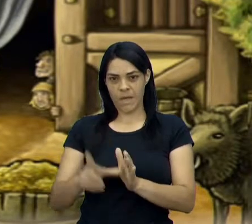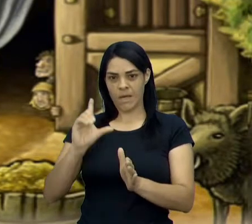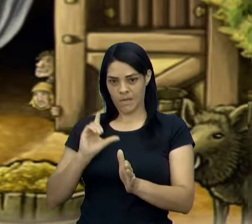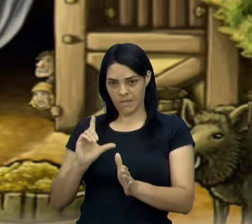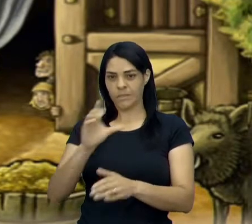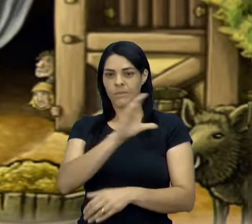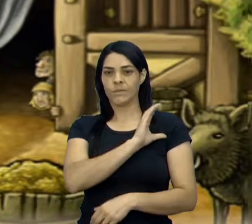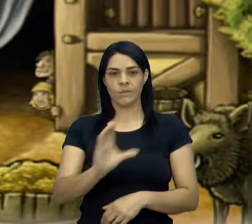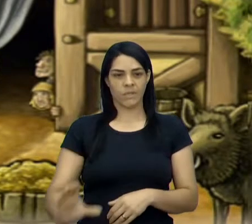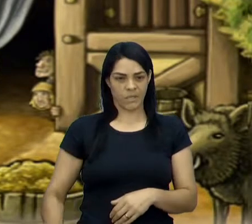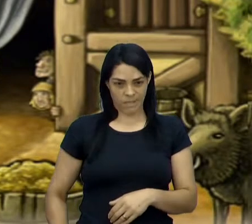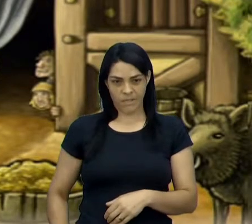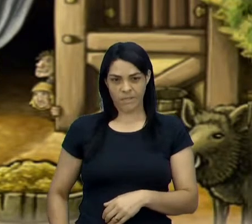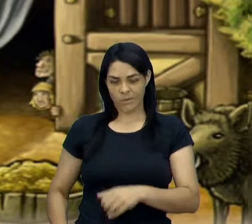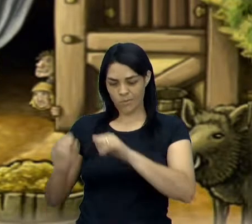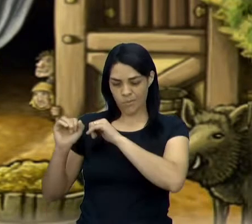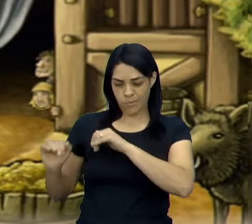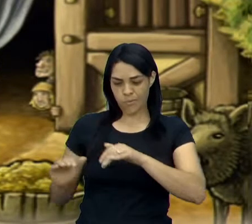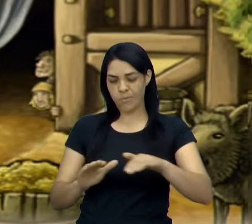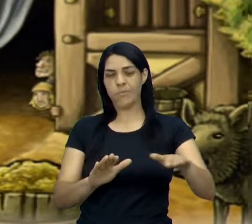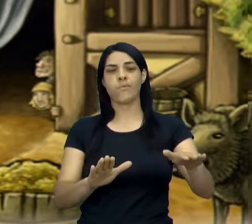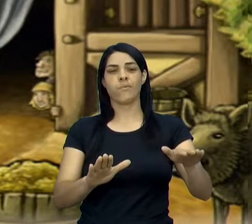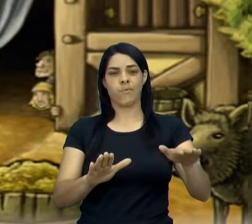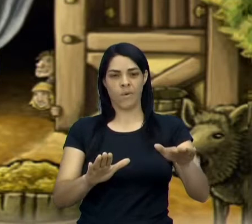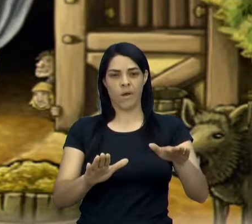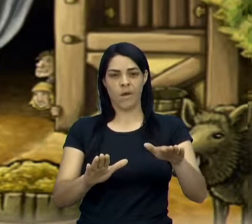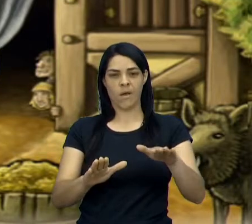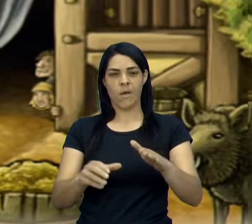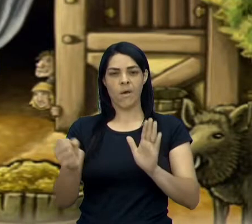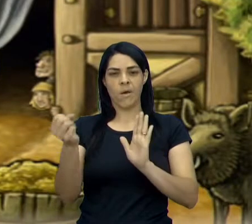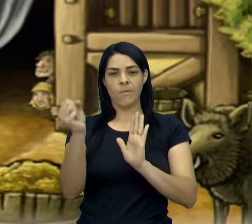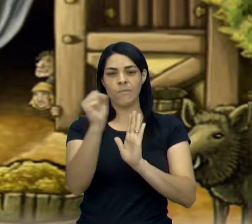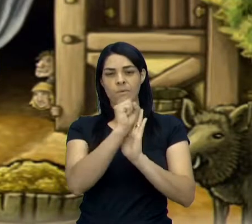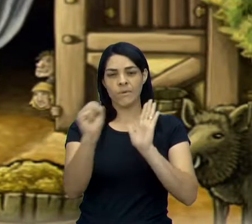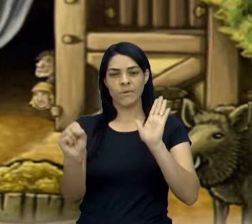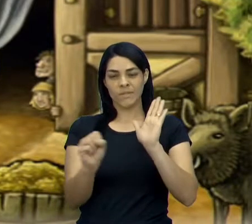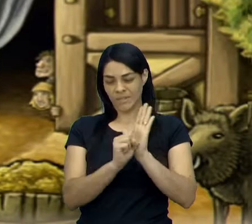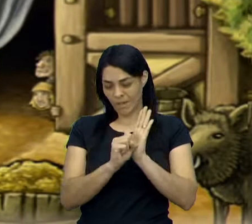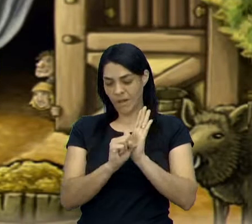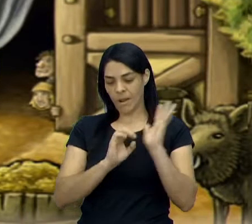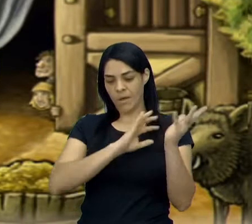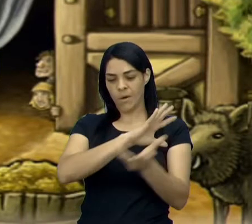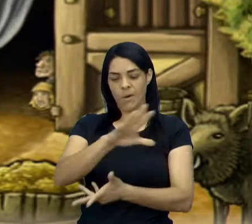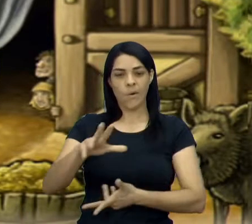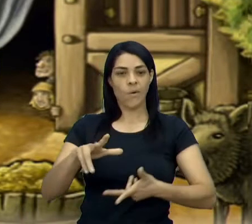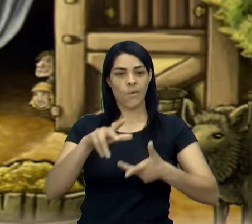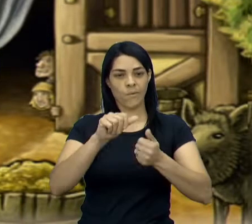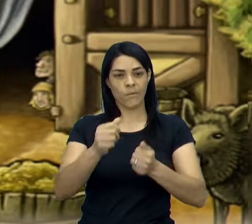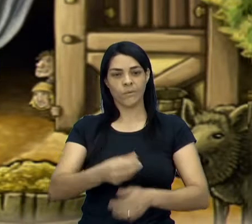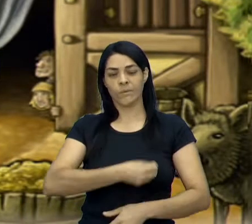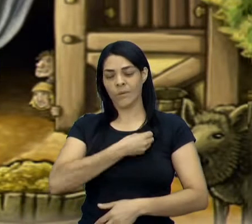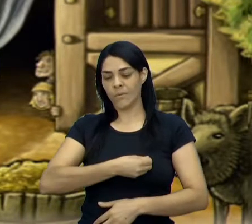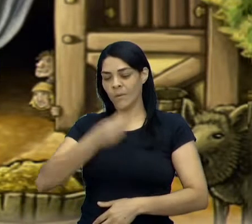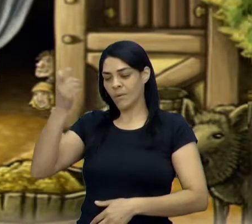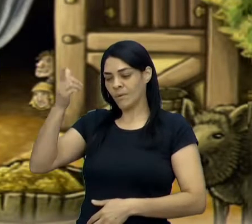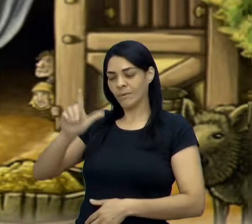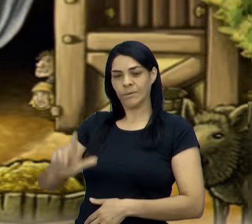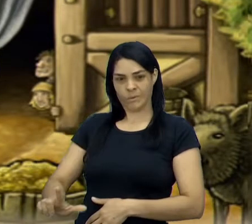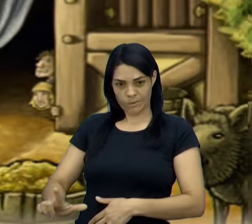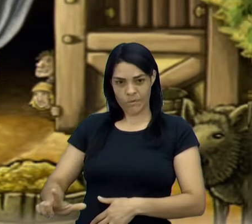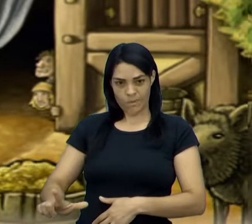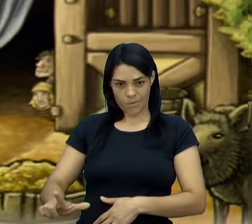alastrou durante séculos foi finalmente superada. O mundo civilizado está vivo novamente. A situação do